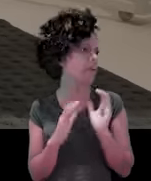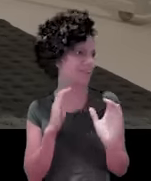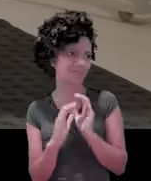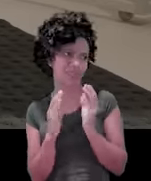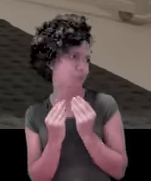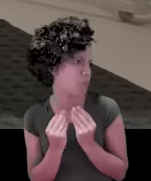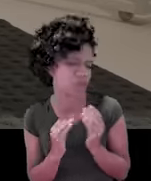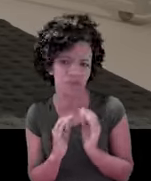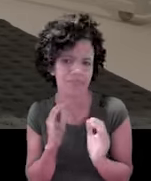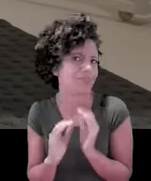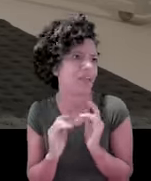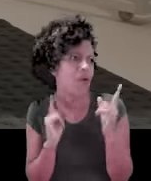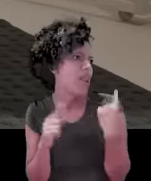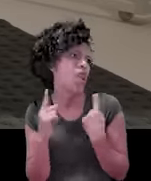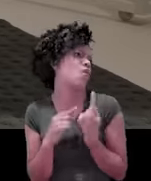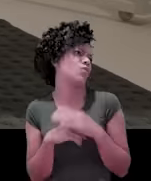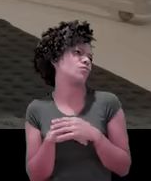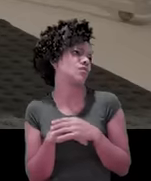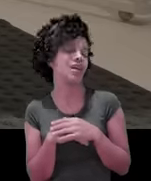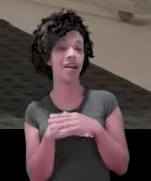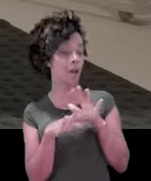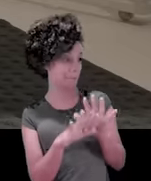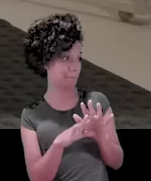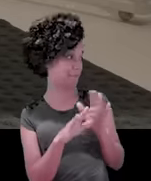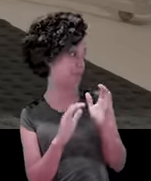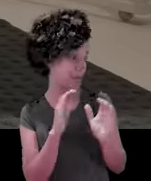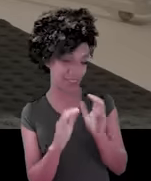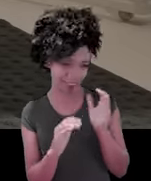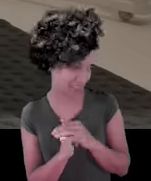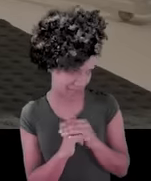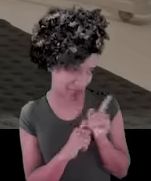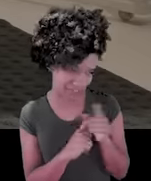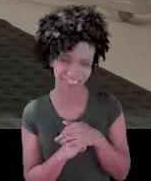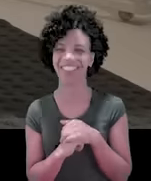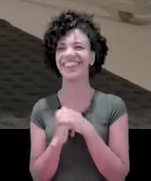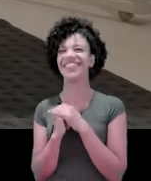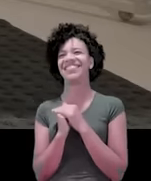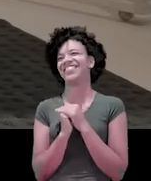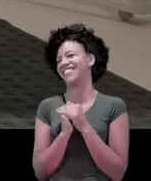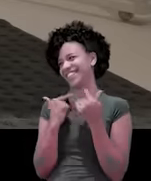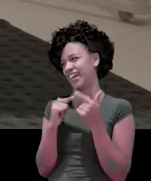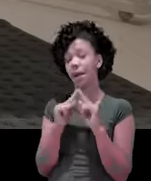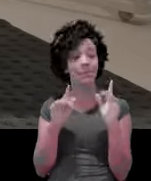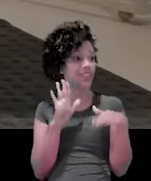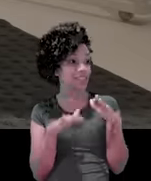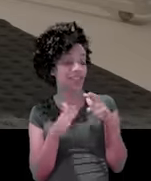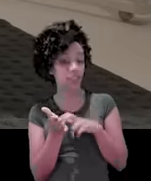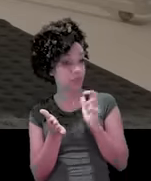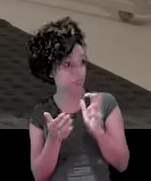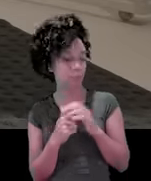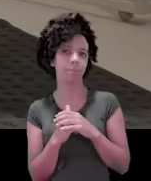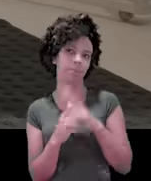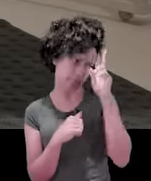eu cantava demais velho você é muito longe para eu te passar isso aqui eu tava infantilismo que às vezes